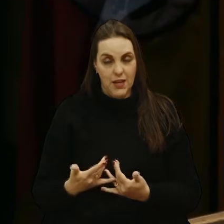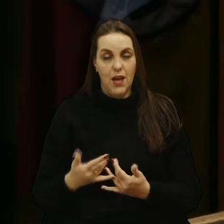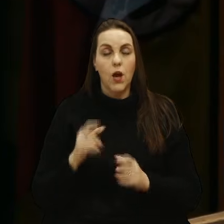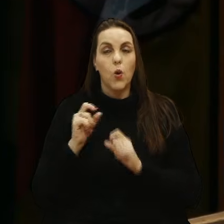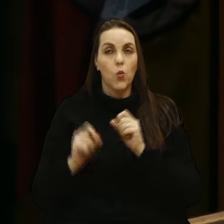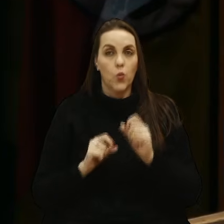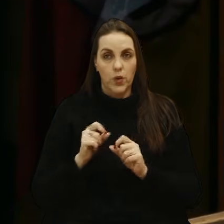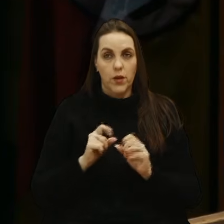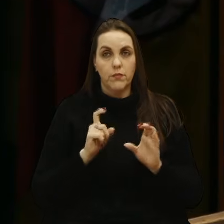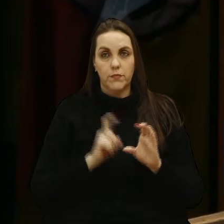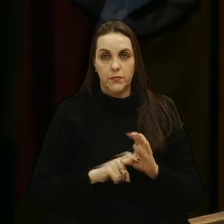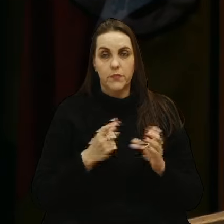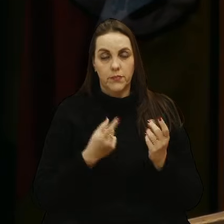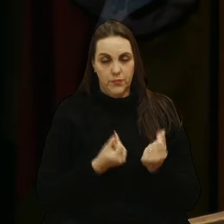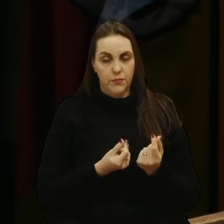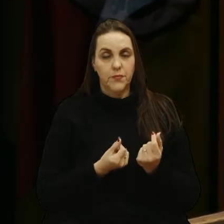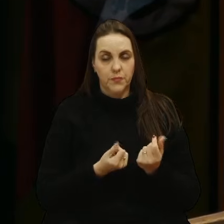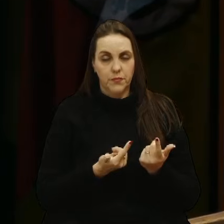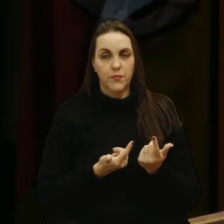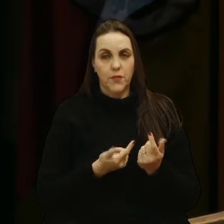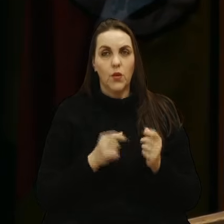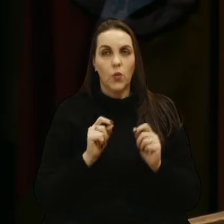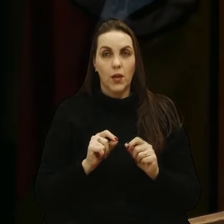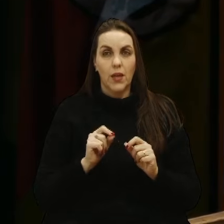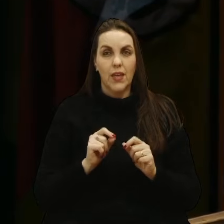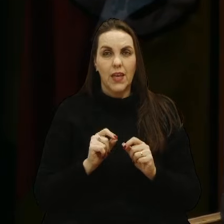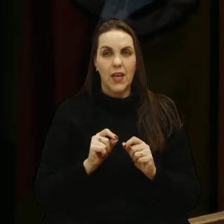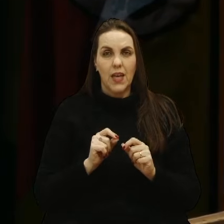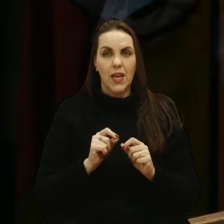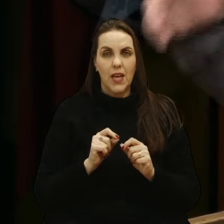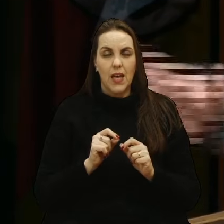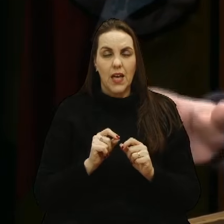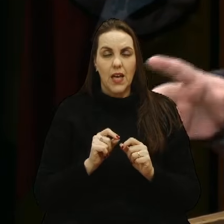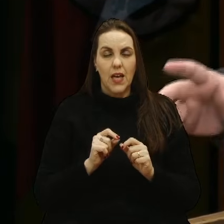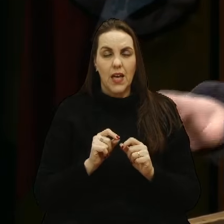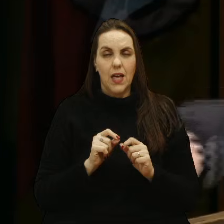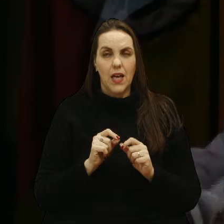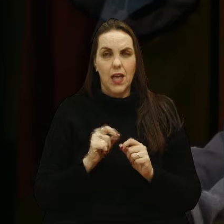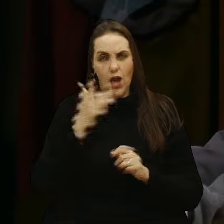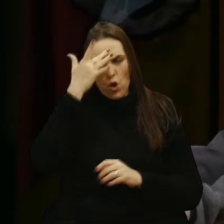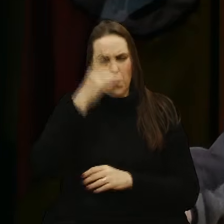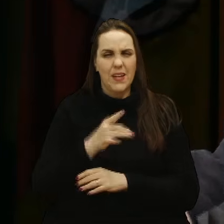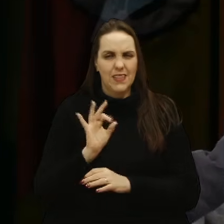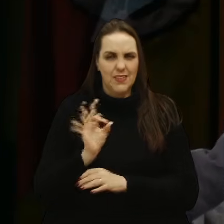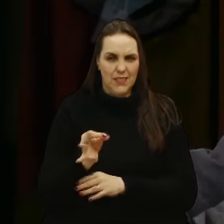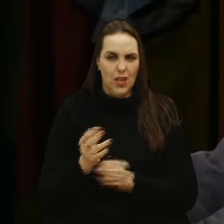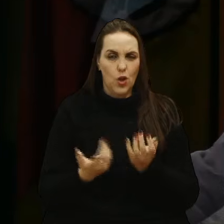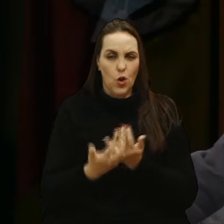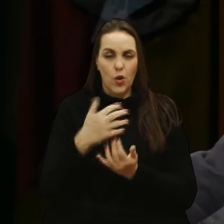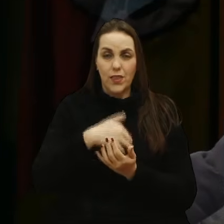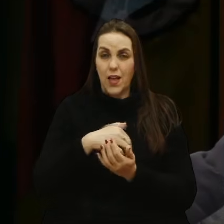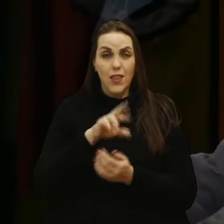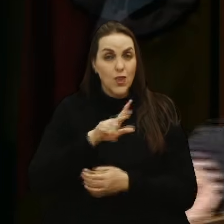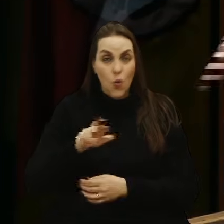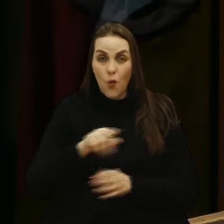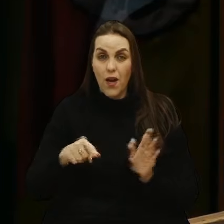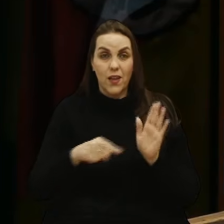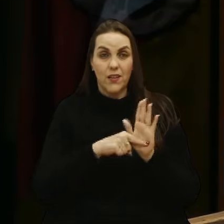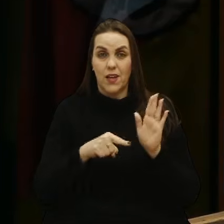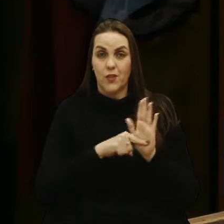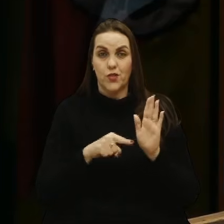me importa é o seguinte, o resultado operacional da Codeca, que nós precisamos entender, não é um resultado negativo.